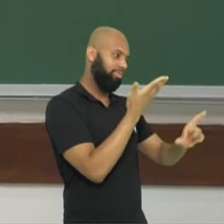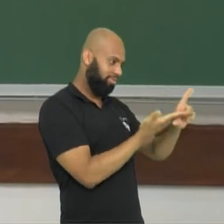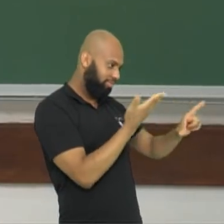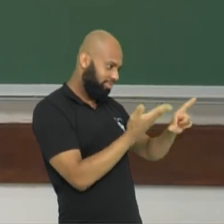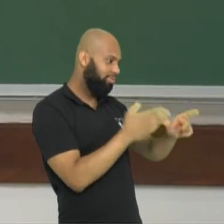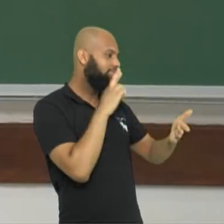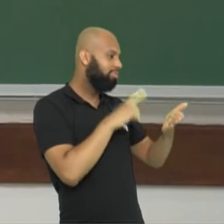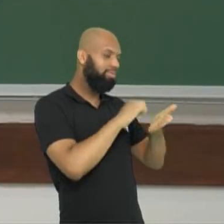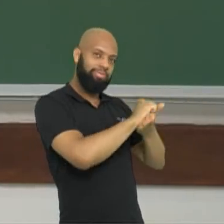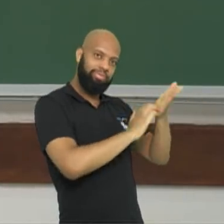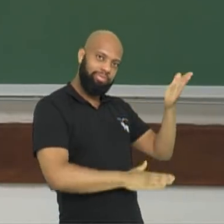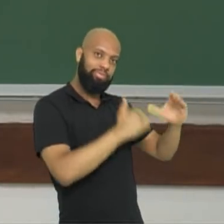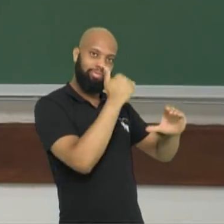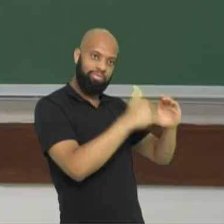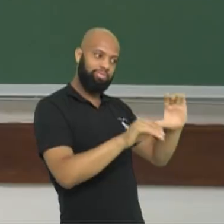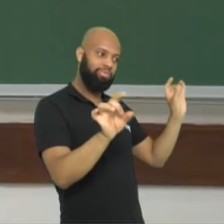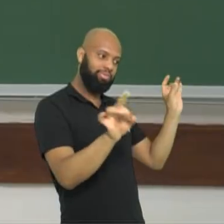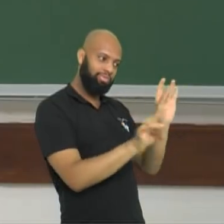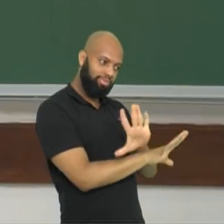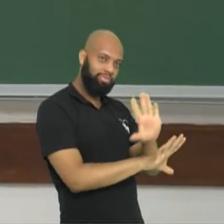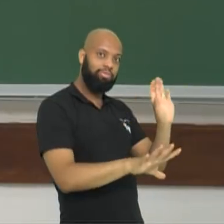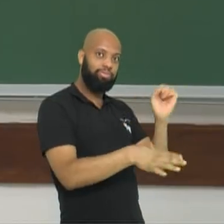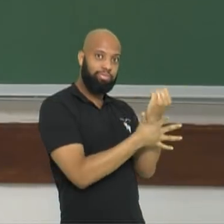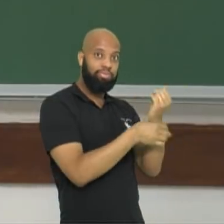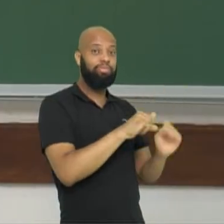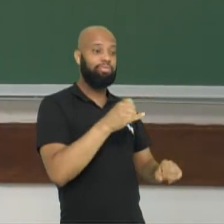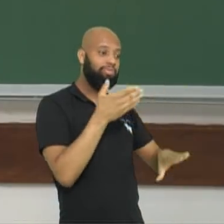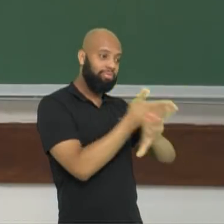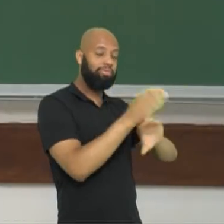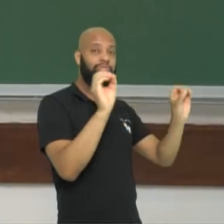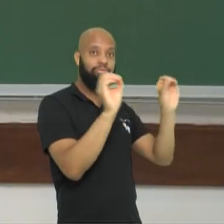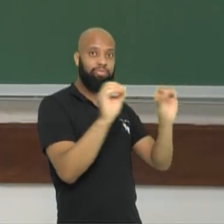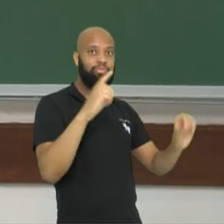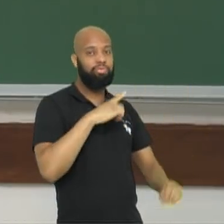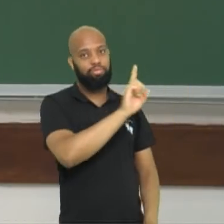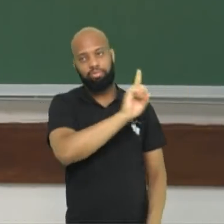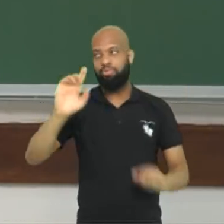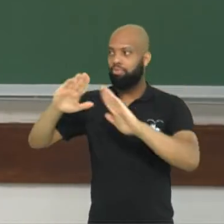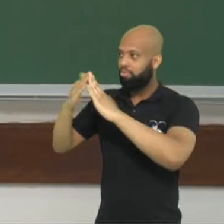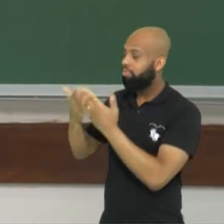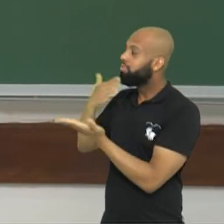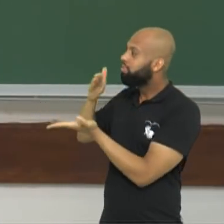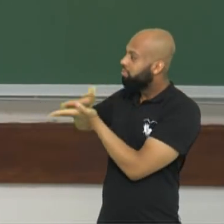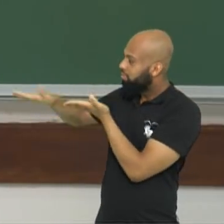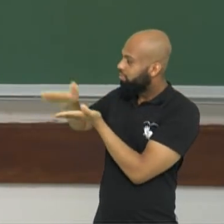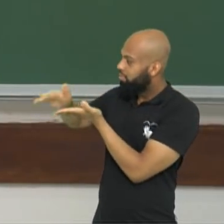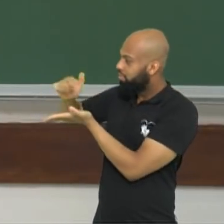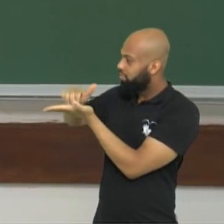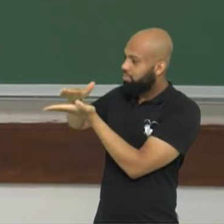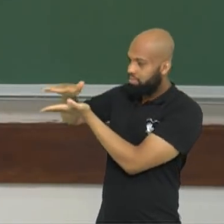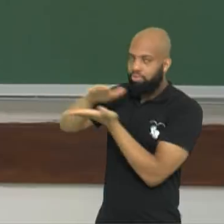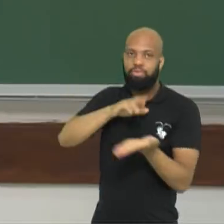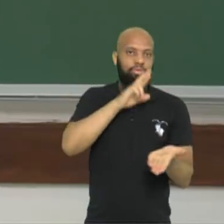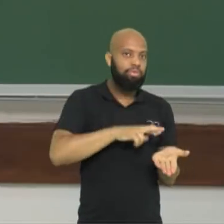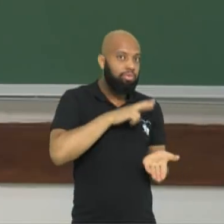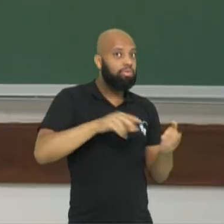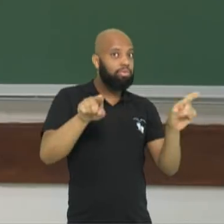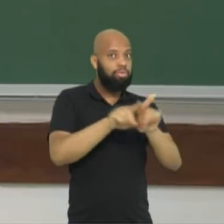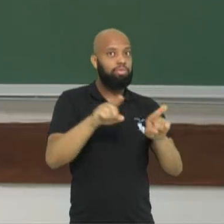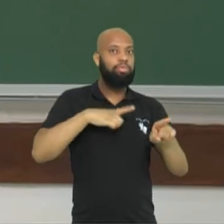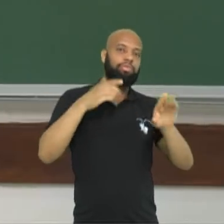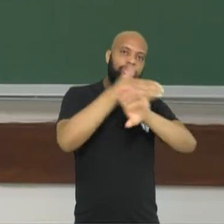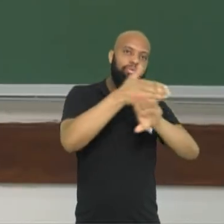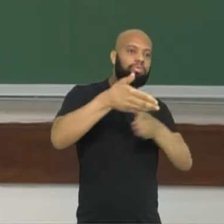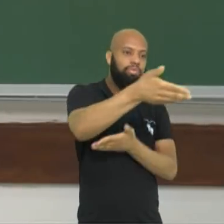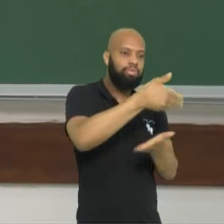atividades do Google Classroom, certo? Quem não tem acesso, lembrar de pegar o material impresso no seu colégio e também lembre-se de